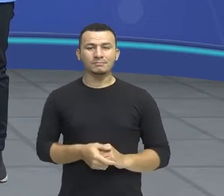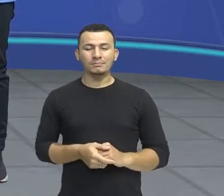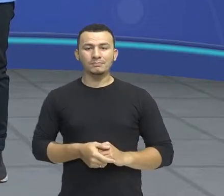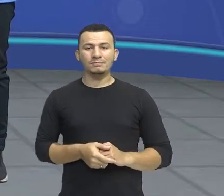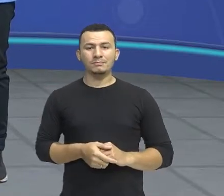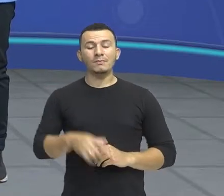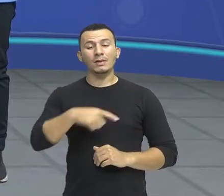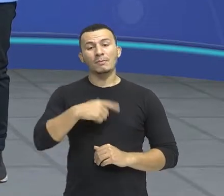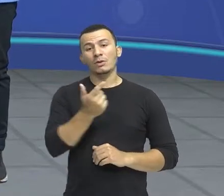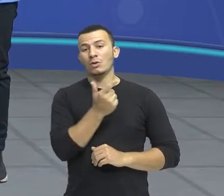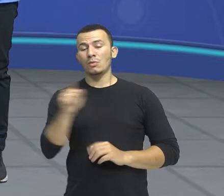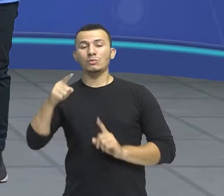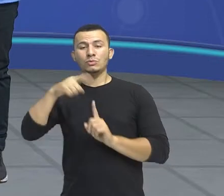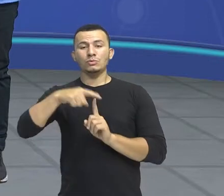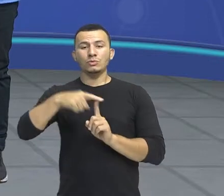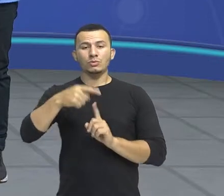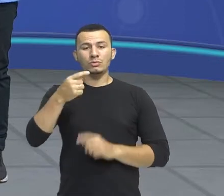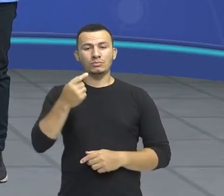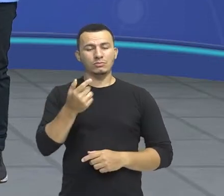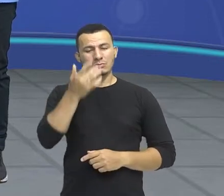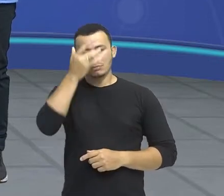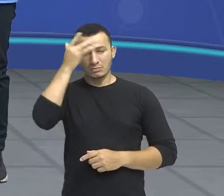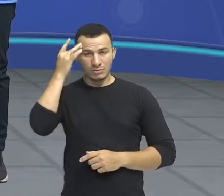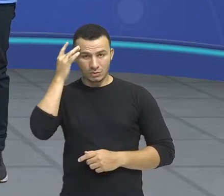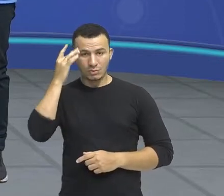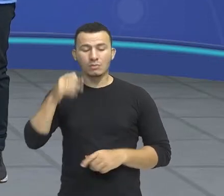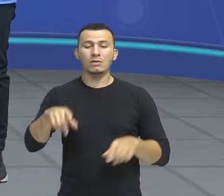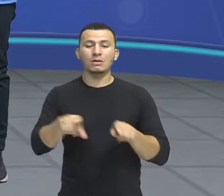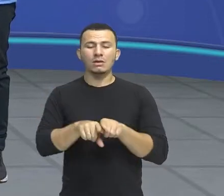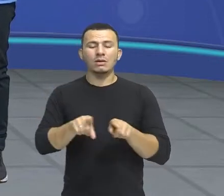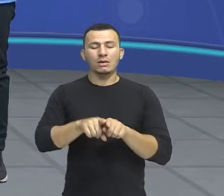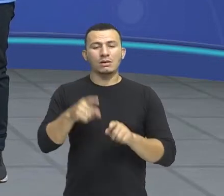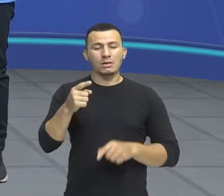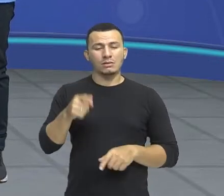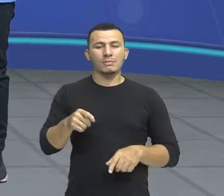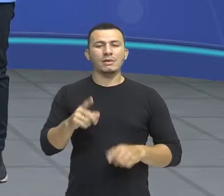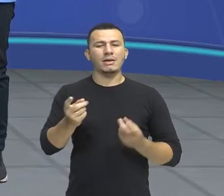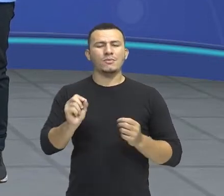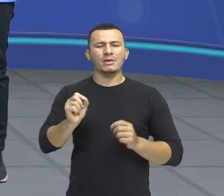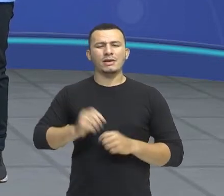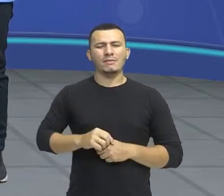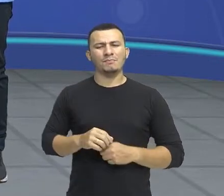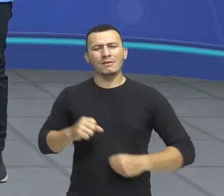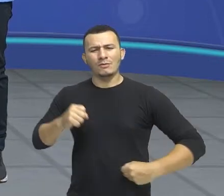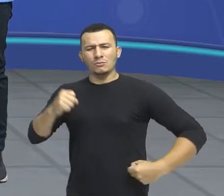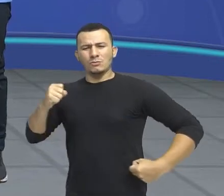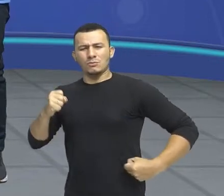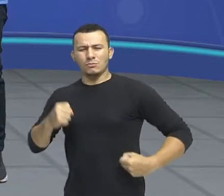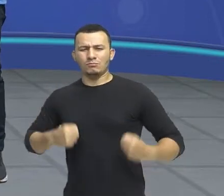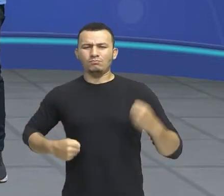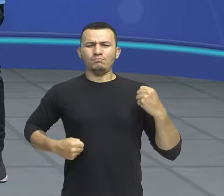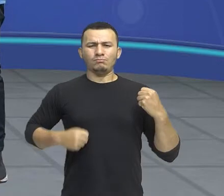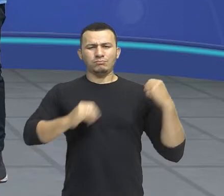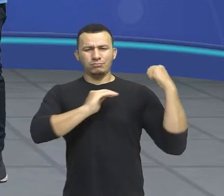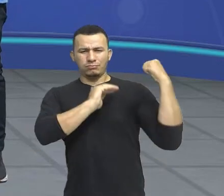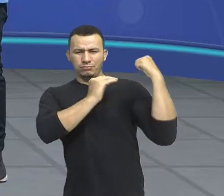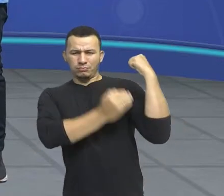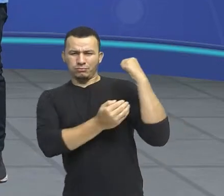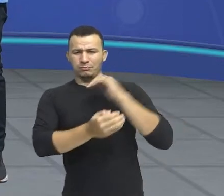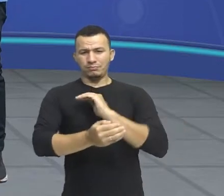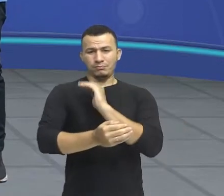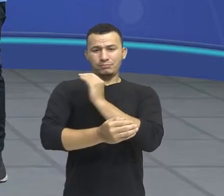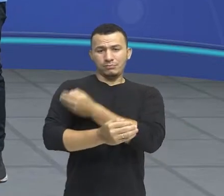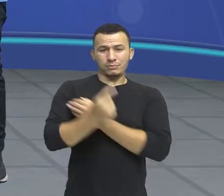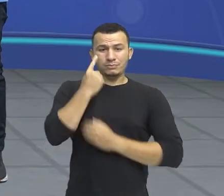lá o estereótipo do fisiculturista, que é muito próximo também do estilo sarado, né? Vamos lá,